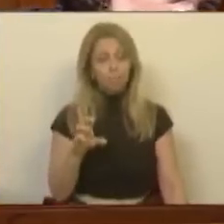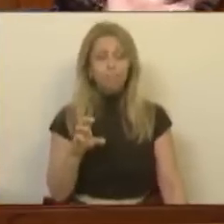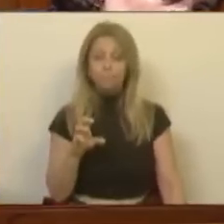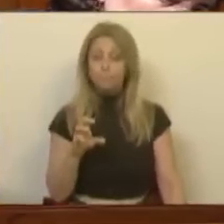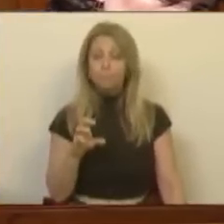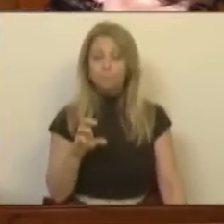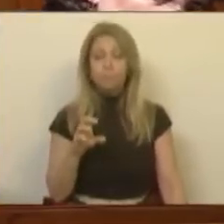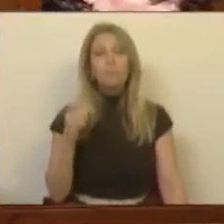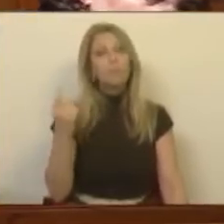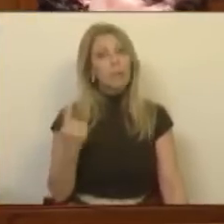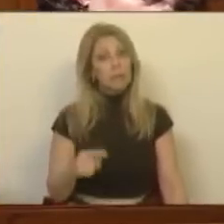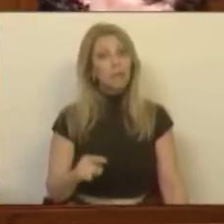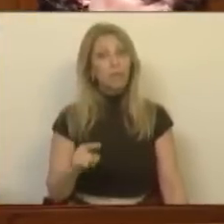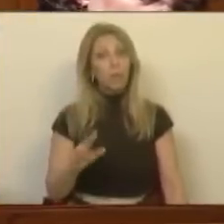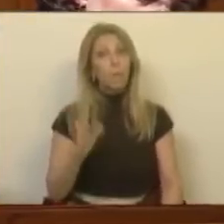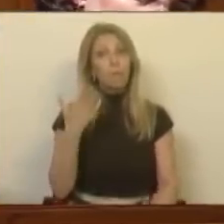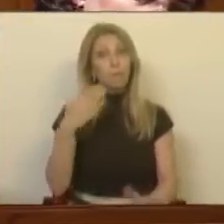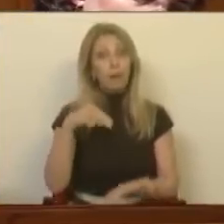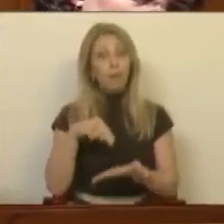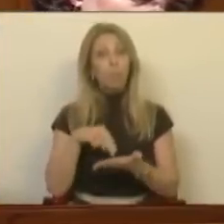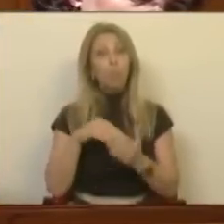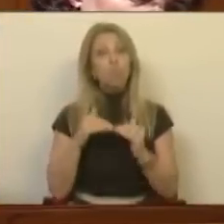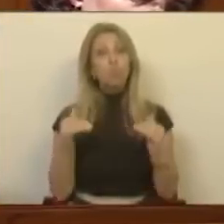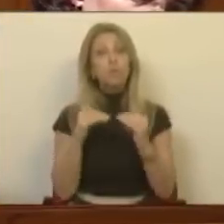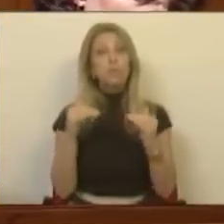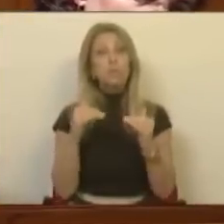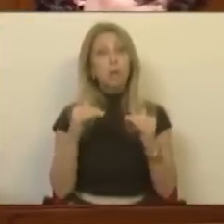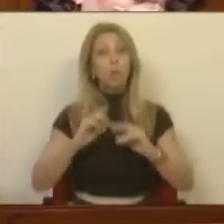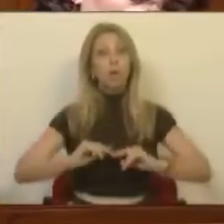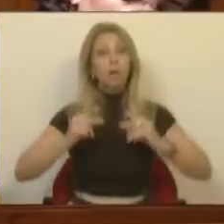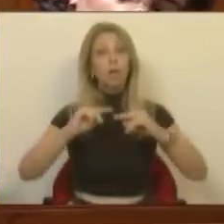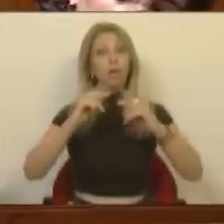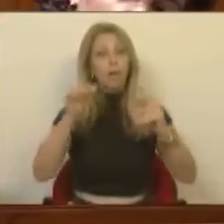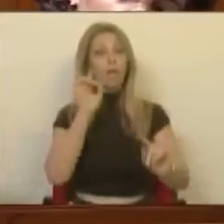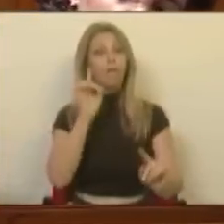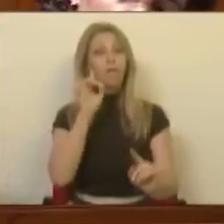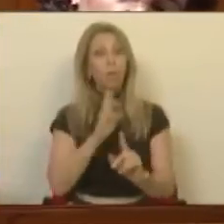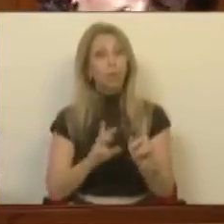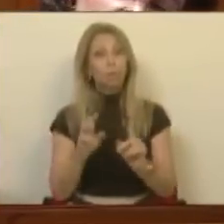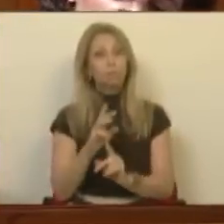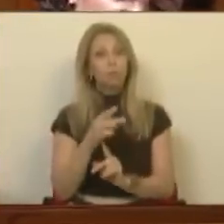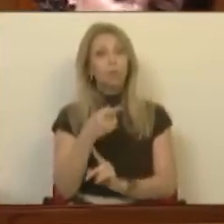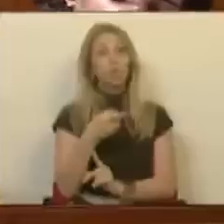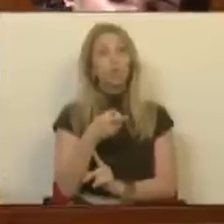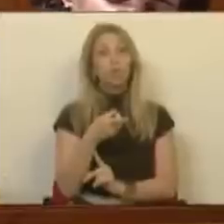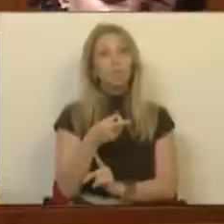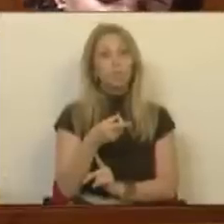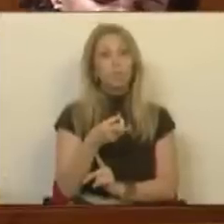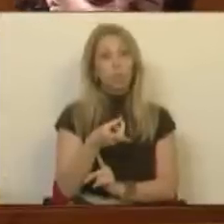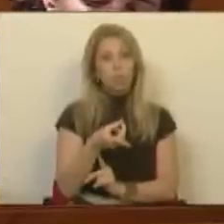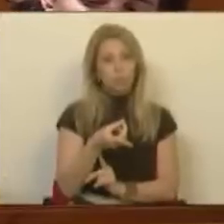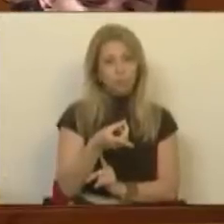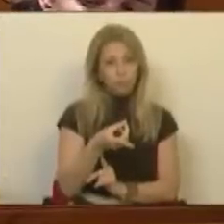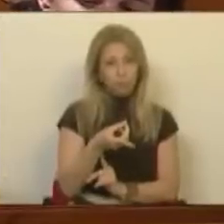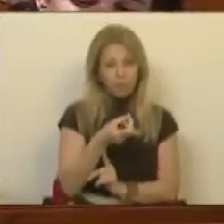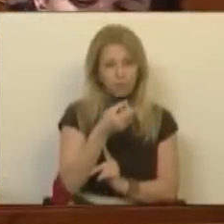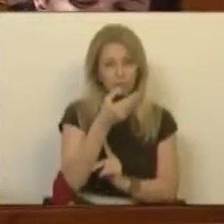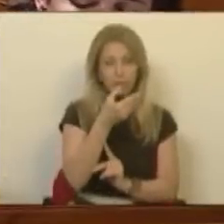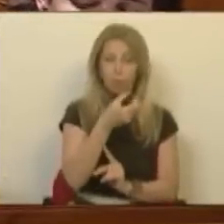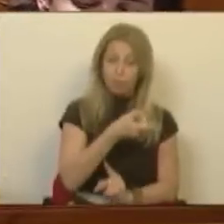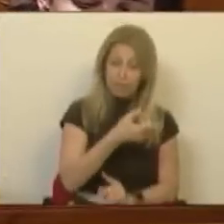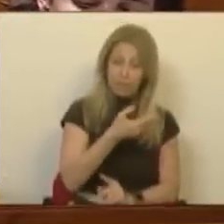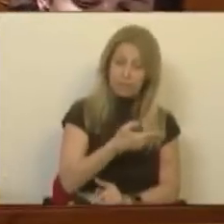que nas primeiras posições de carreira valorizações entre 92 entre 90 e 107 €